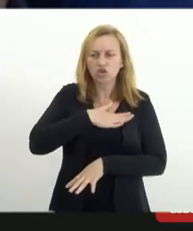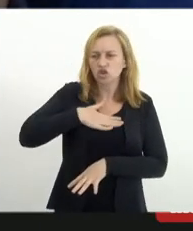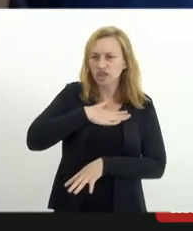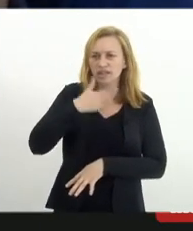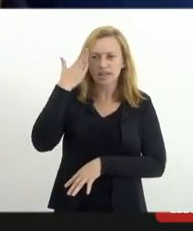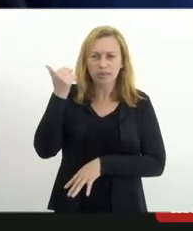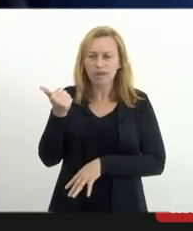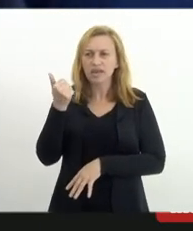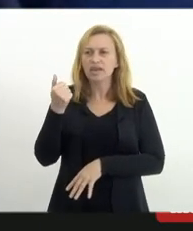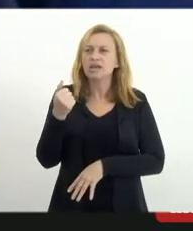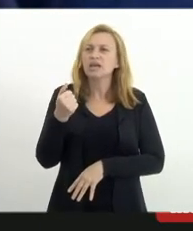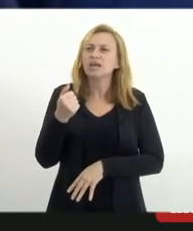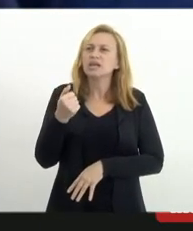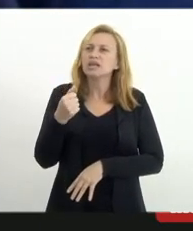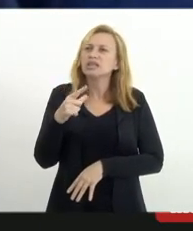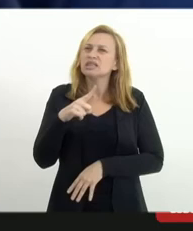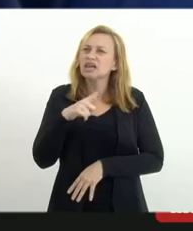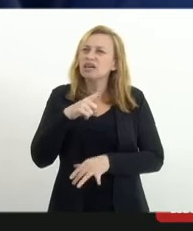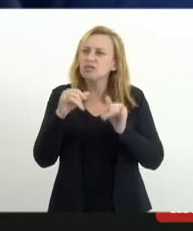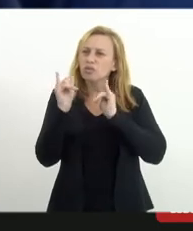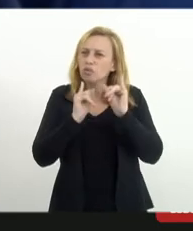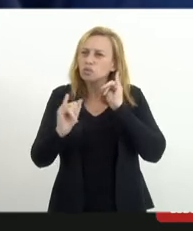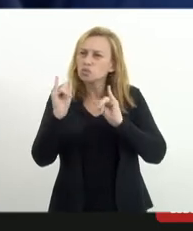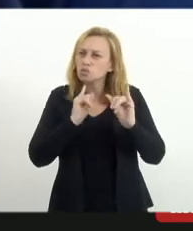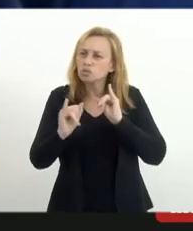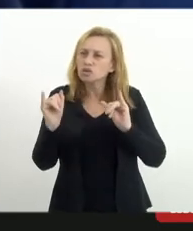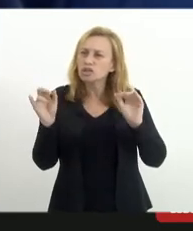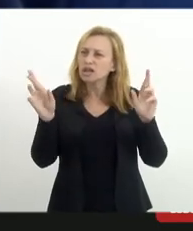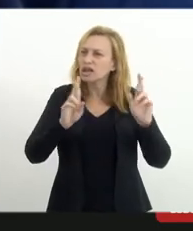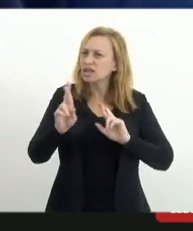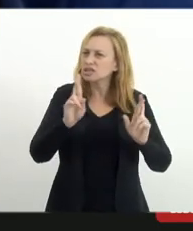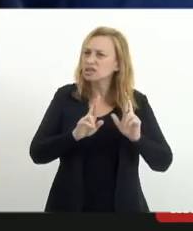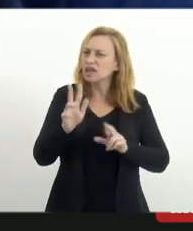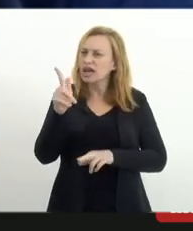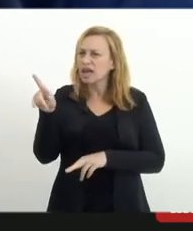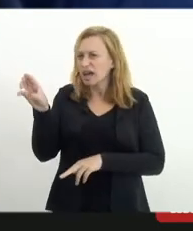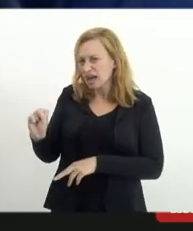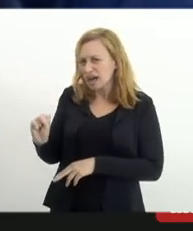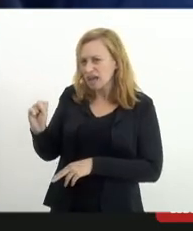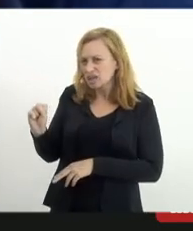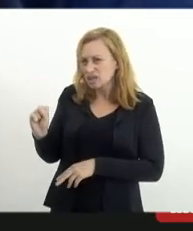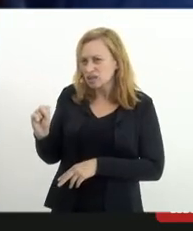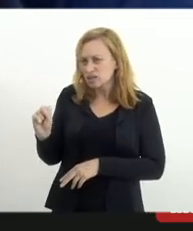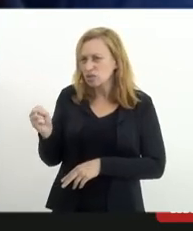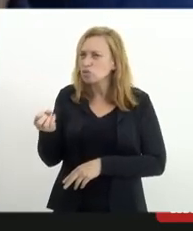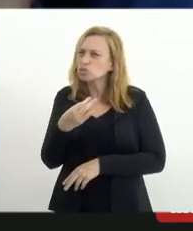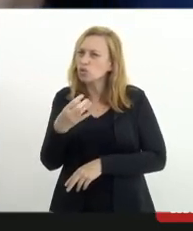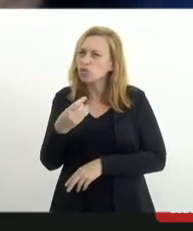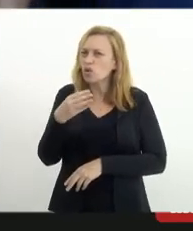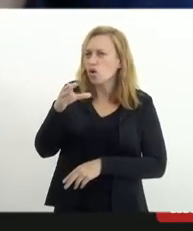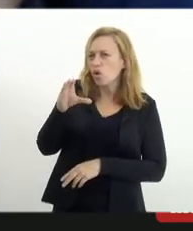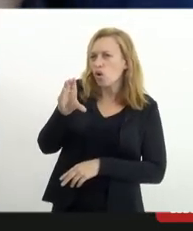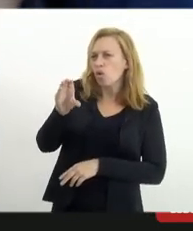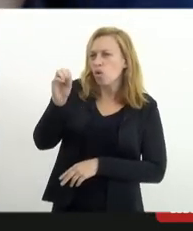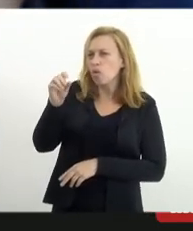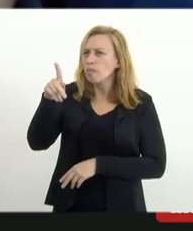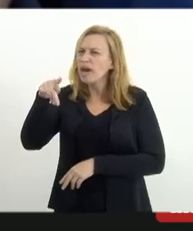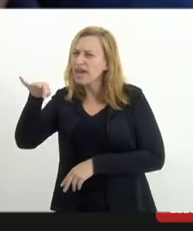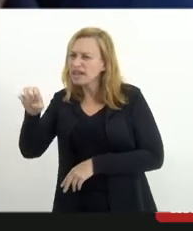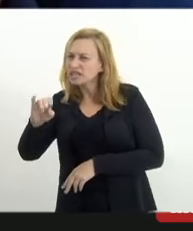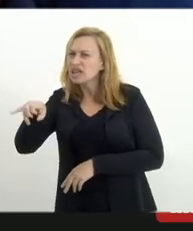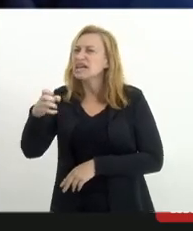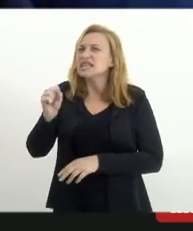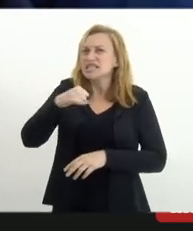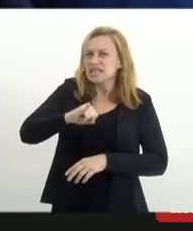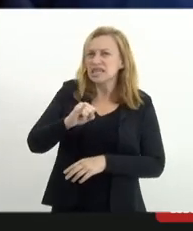saber, parece que houve uma notícia relativa a gás envolvendo recentemente o Comperpio. Se a Petrobras ou o